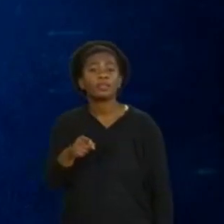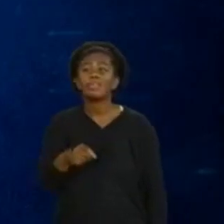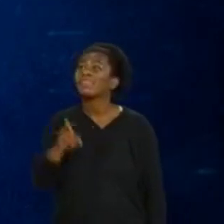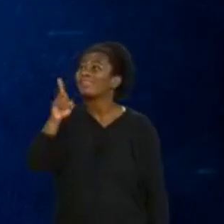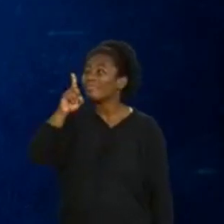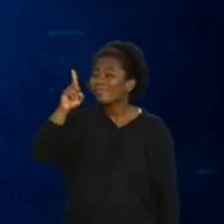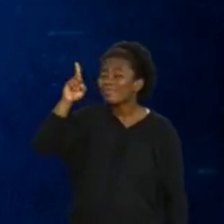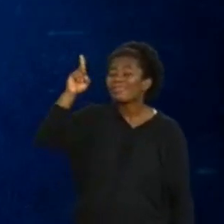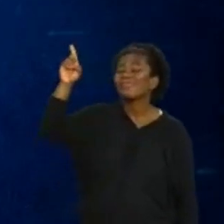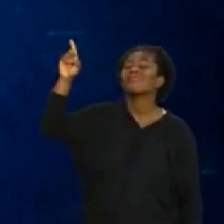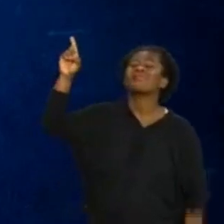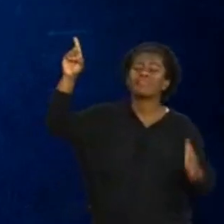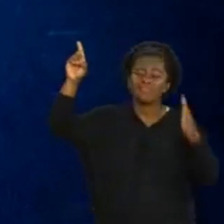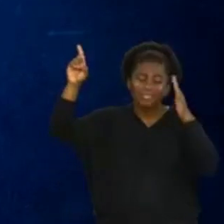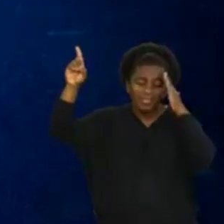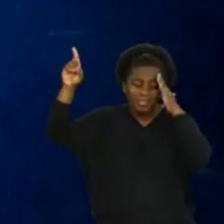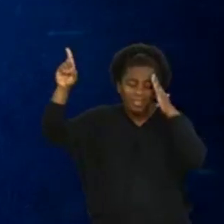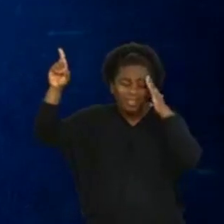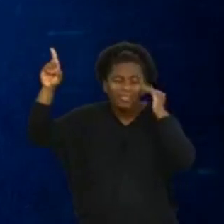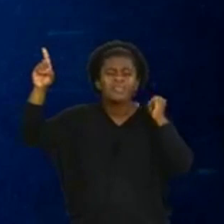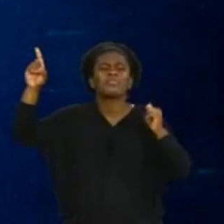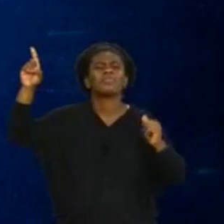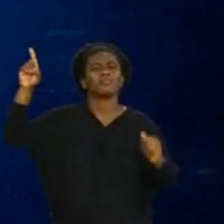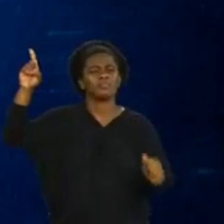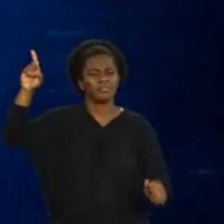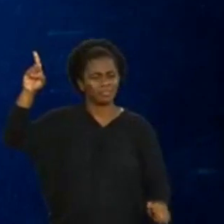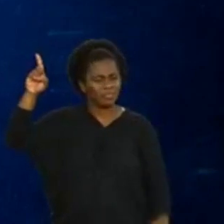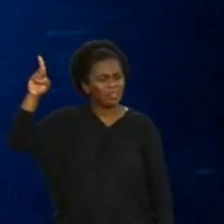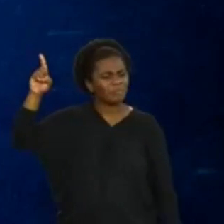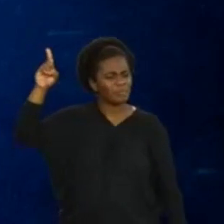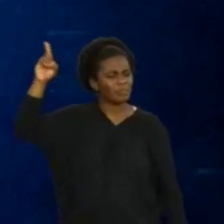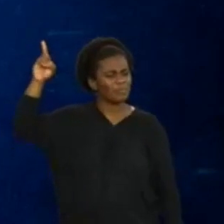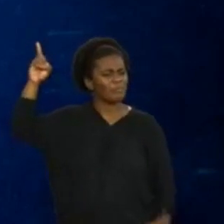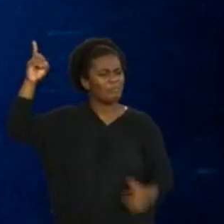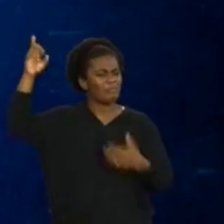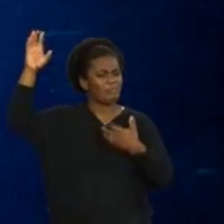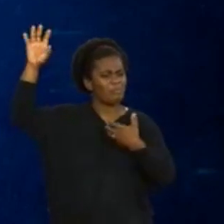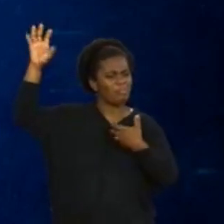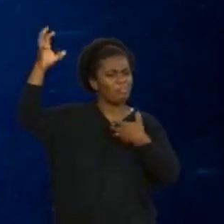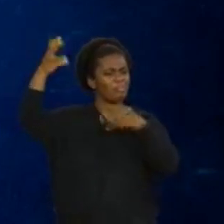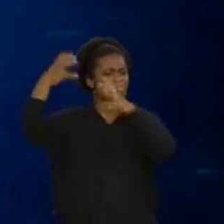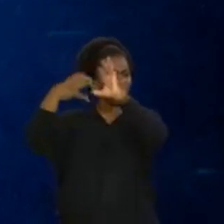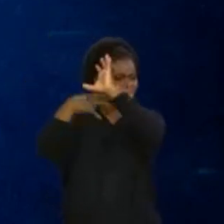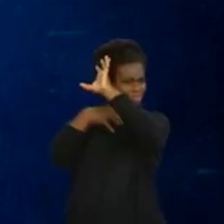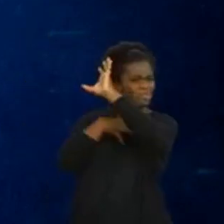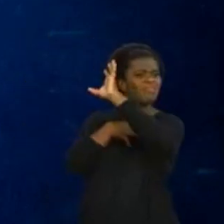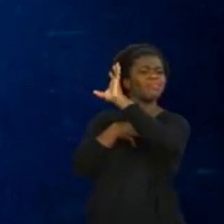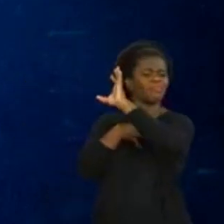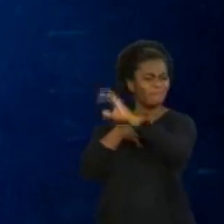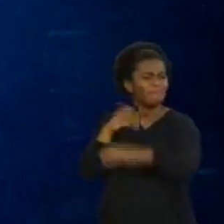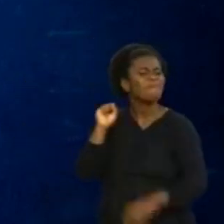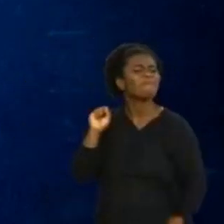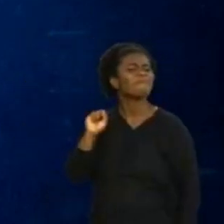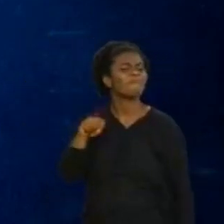sei. E é bom que você saiba que eu sinto a tua dor.